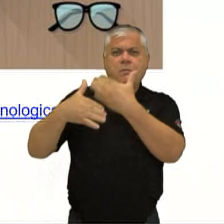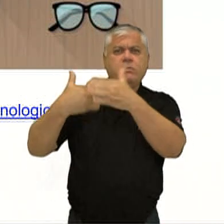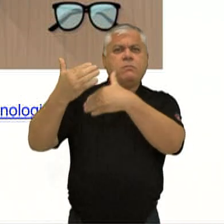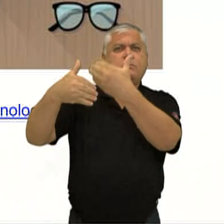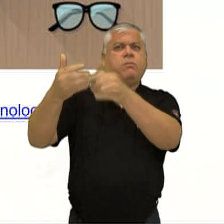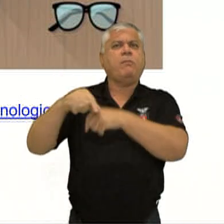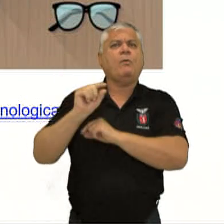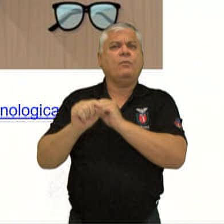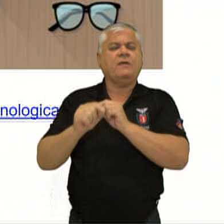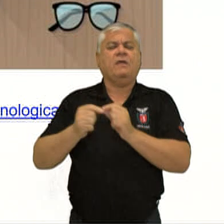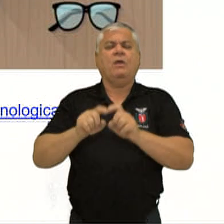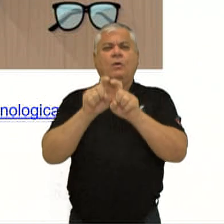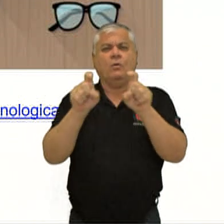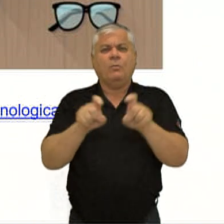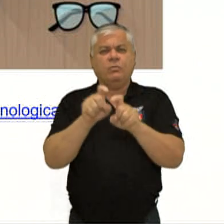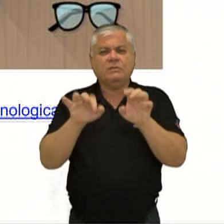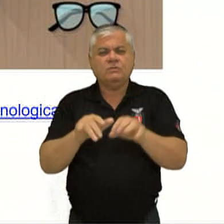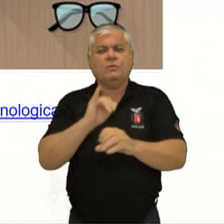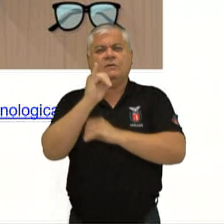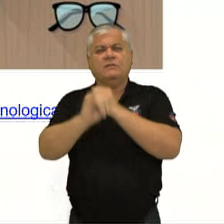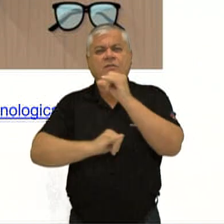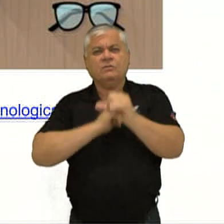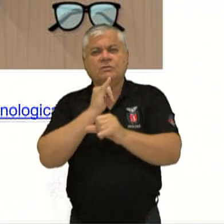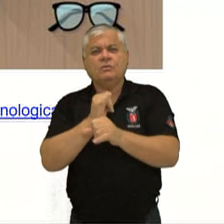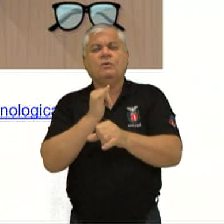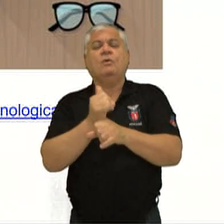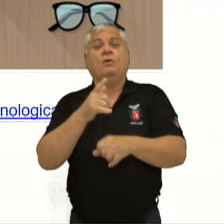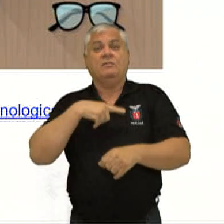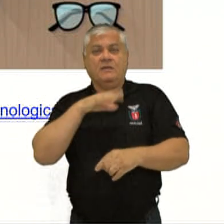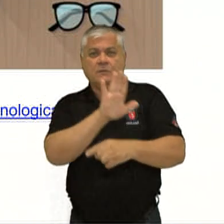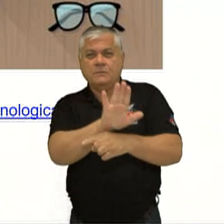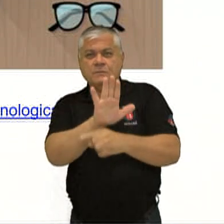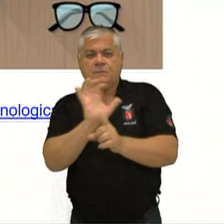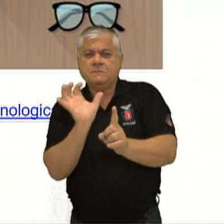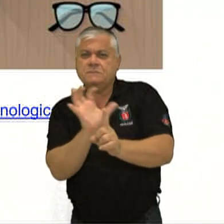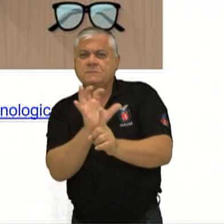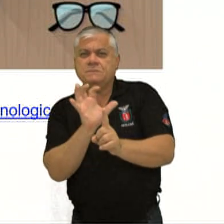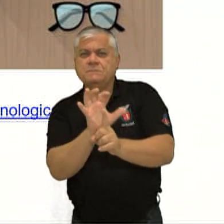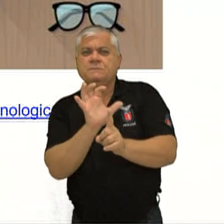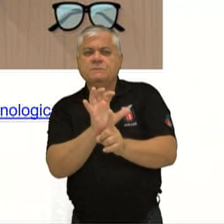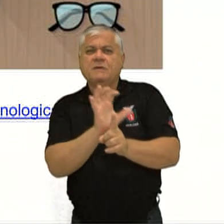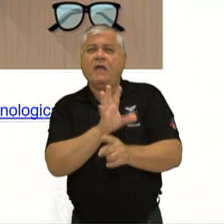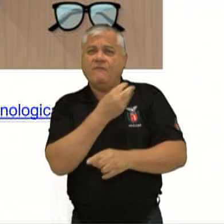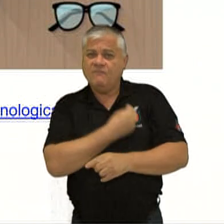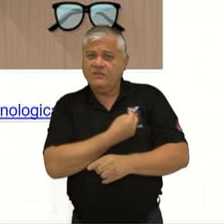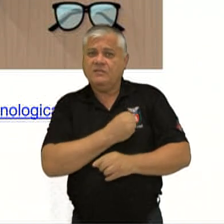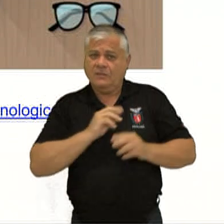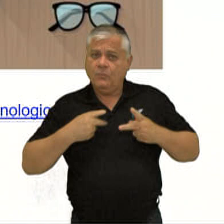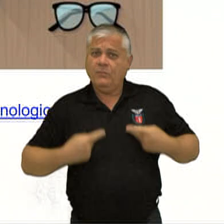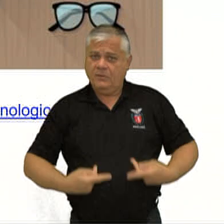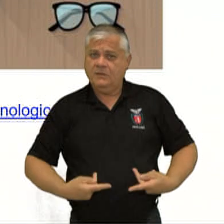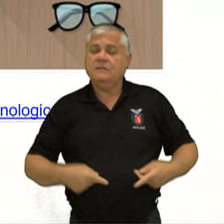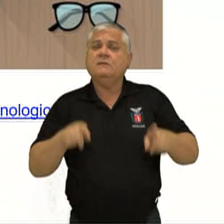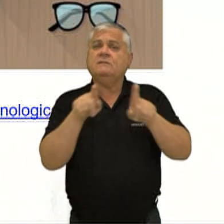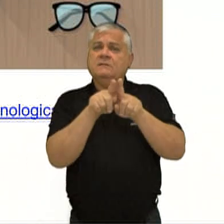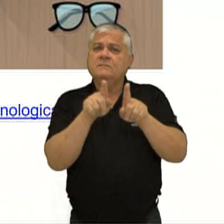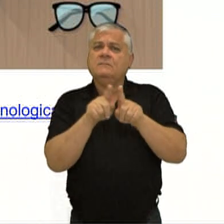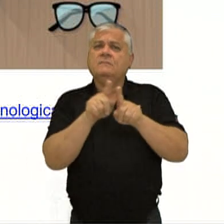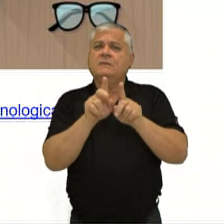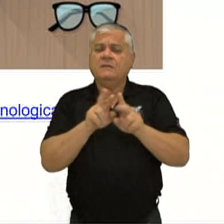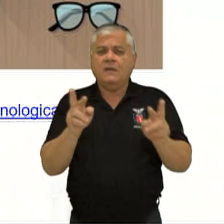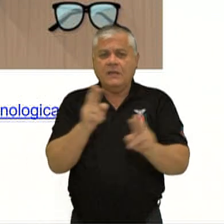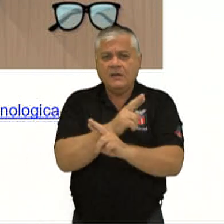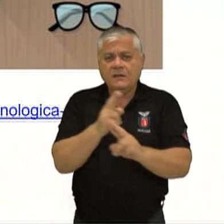então, computador, internet, sem sombra de dúvida, vem influenciando a vida humana e a convivência das